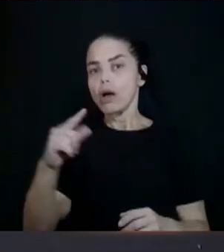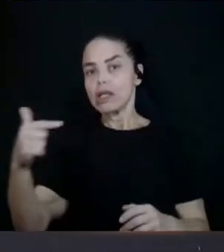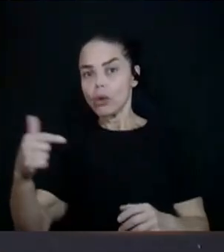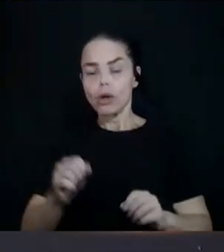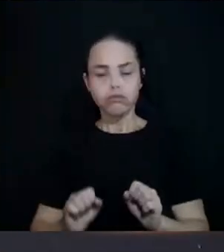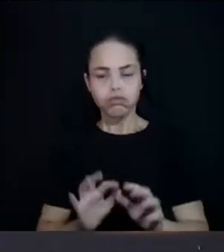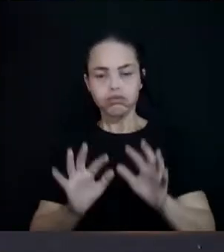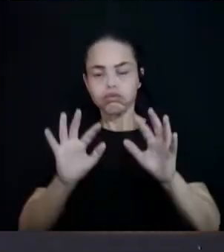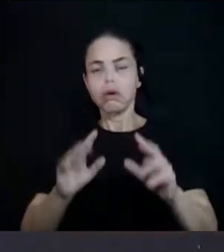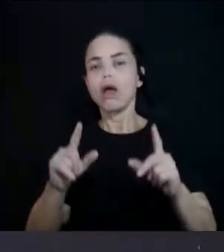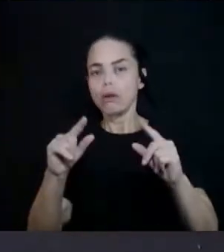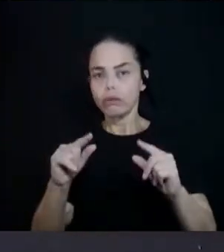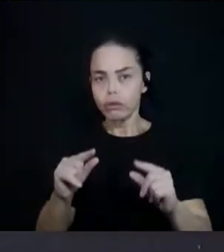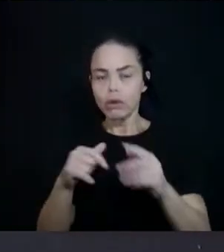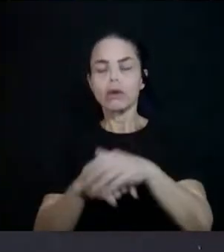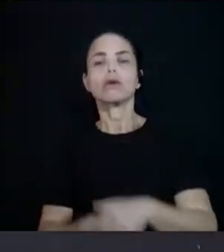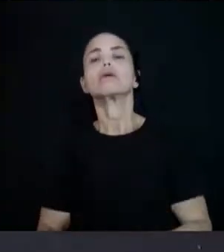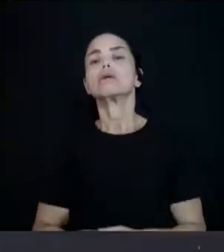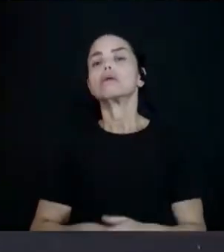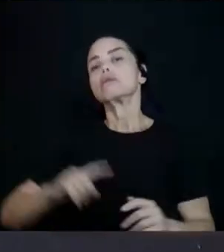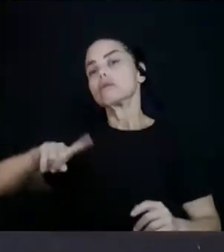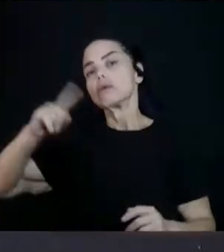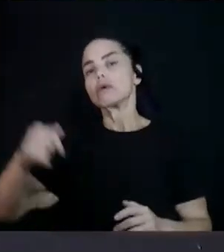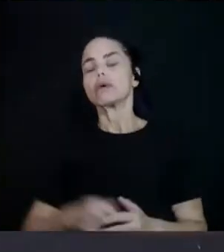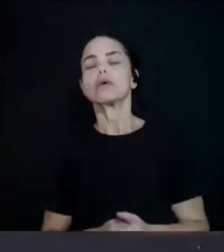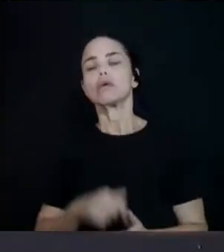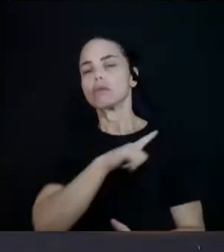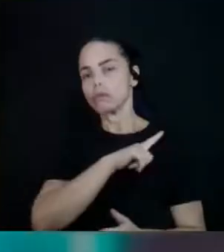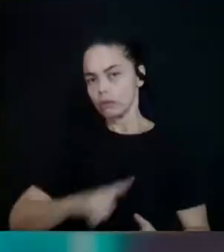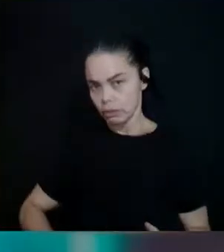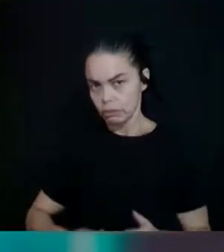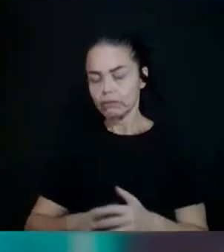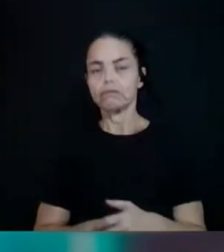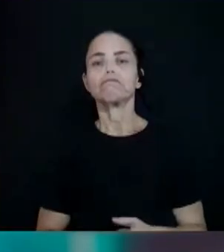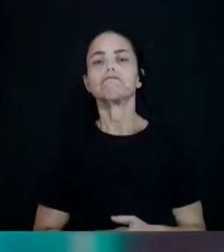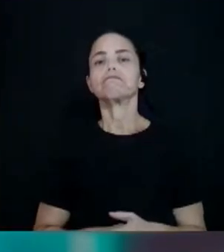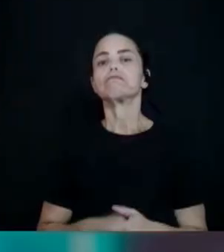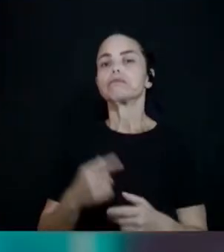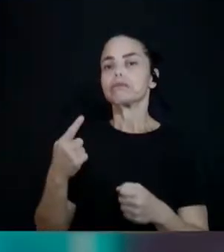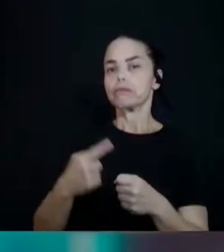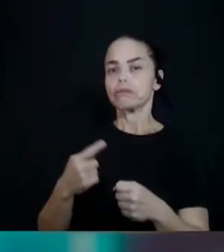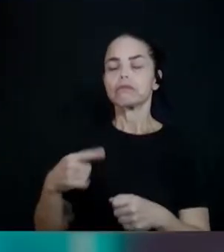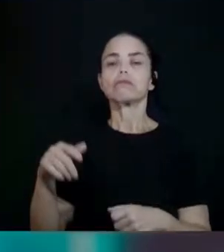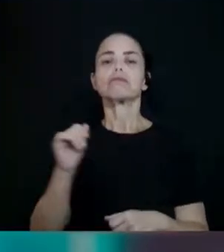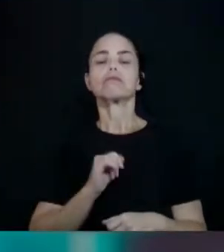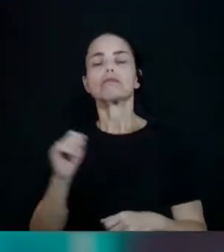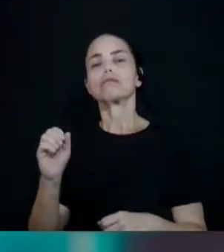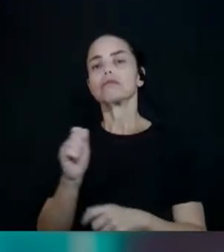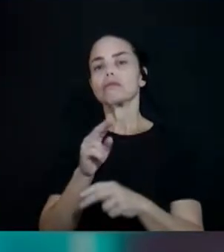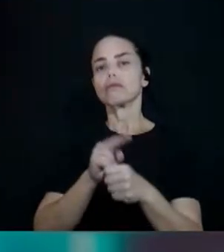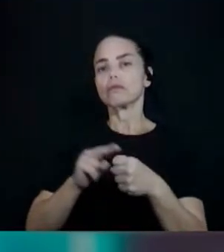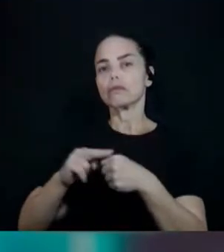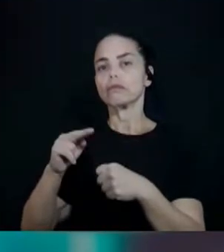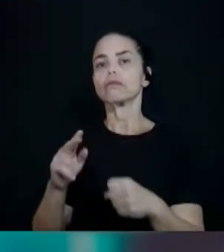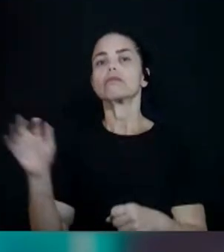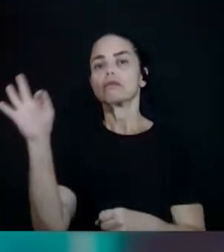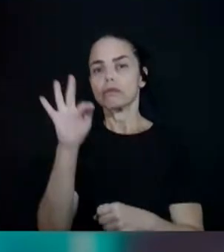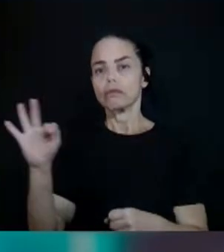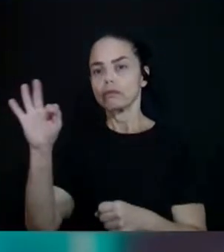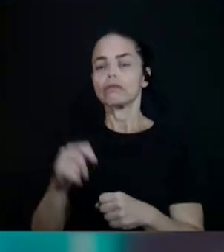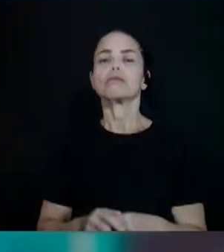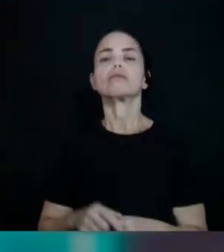disso, mais do que nunca, uma governança metropolitana. Casos da Unicamp, né? A Unicamp já está na sua